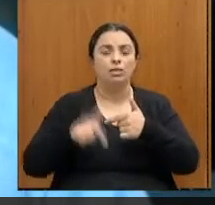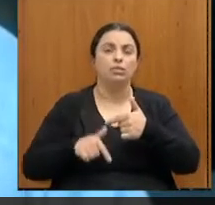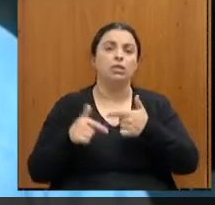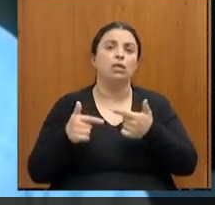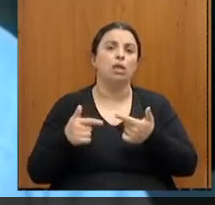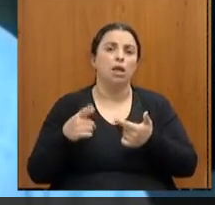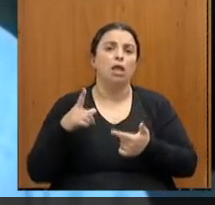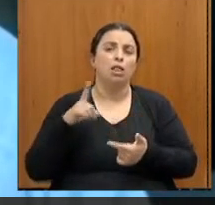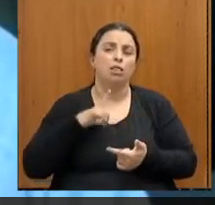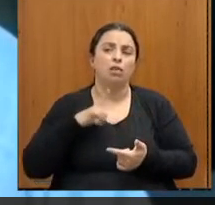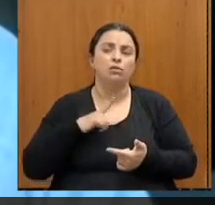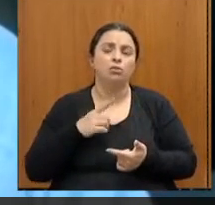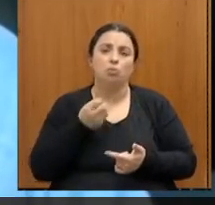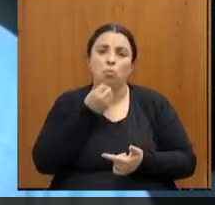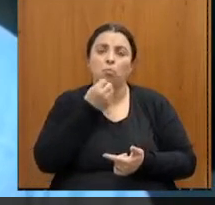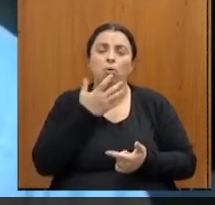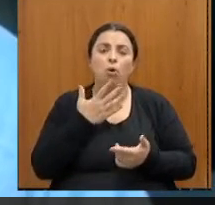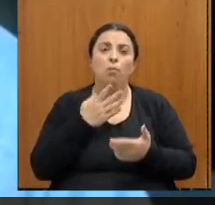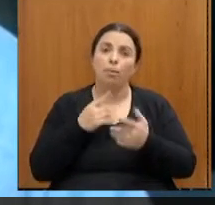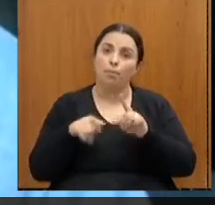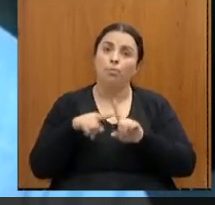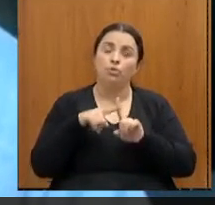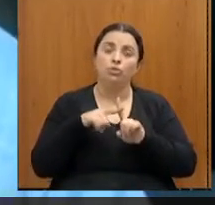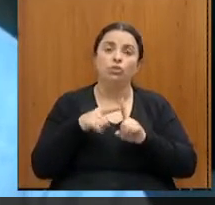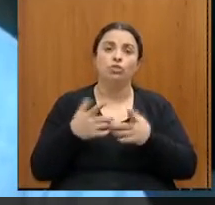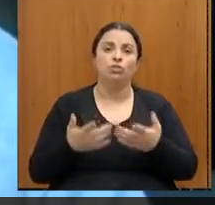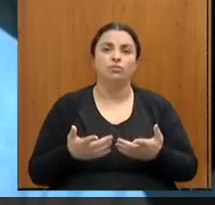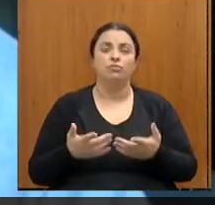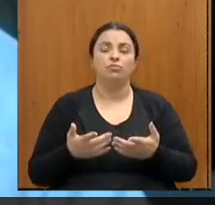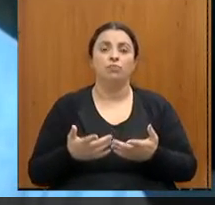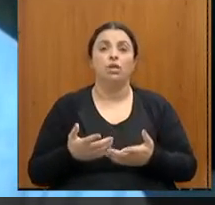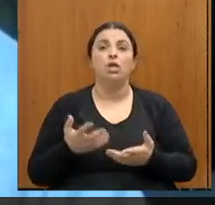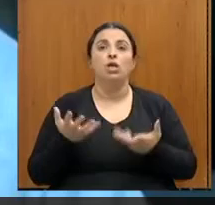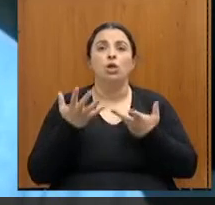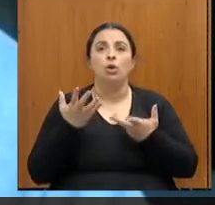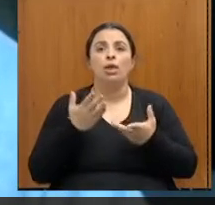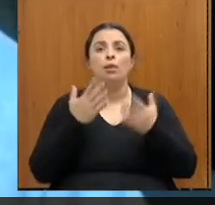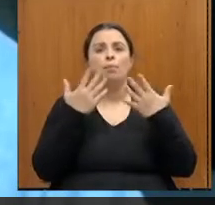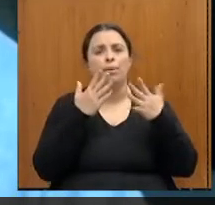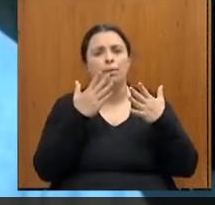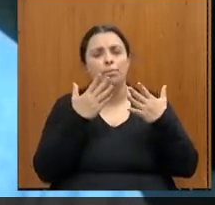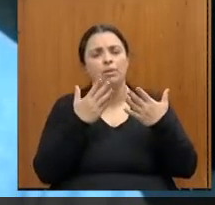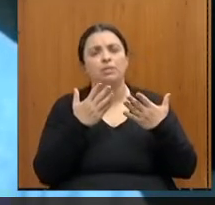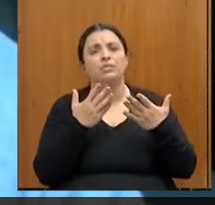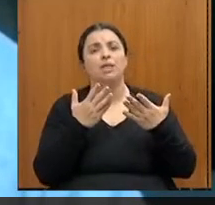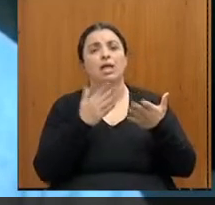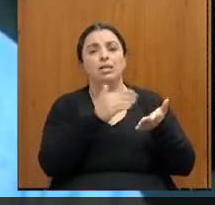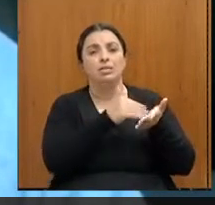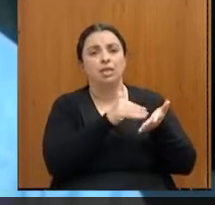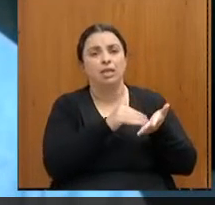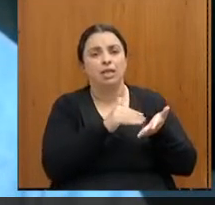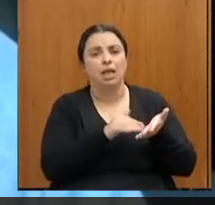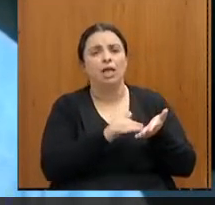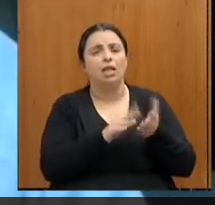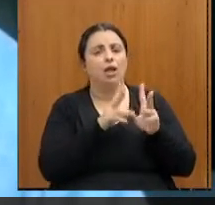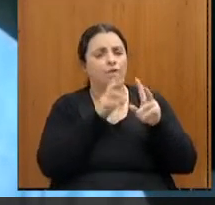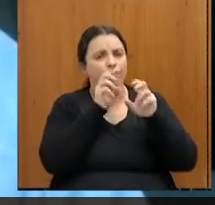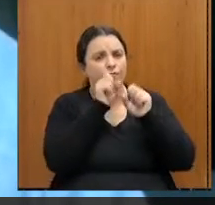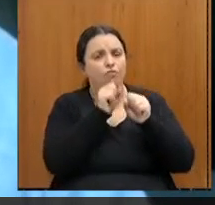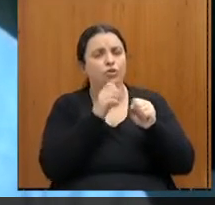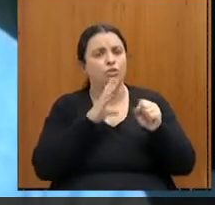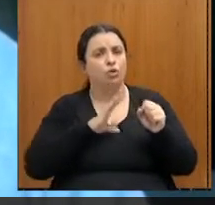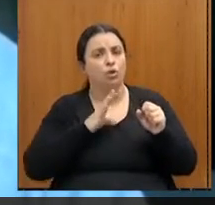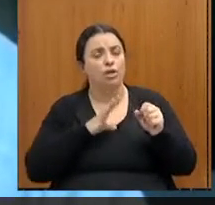neste governo eu quero ainda parabenizar a sinergia que existe entre a secretaria para tornar todo este